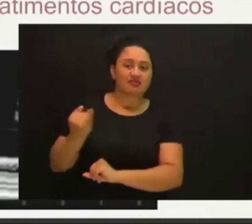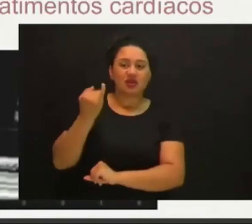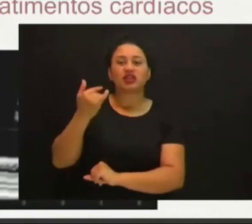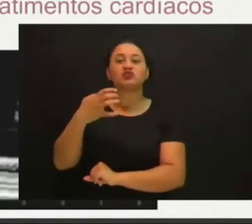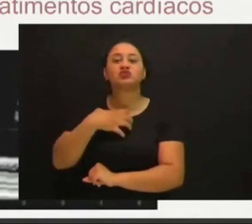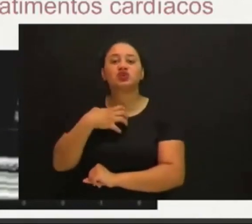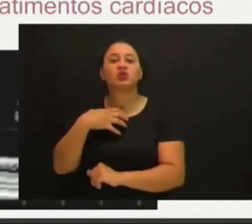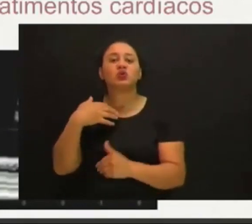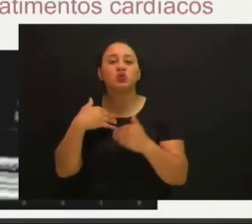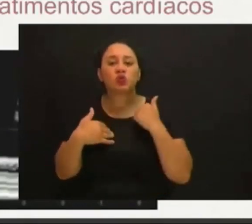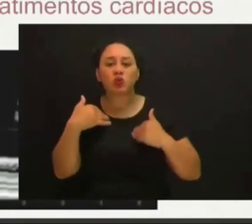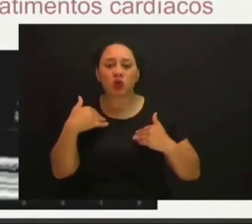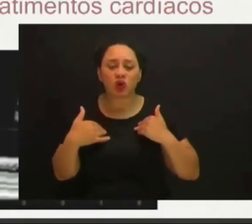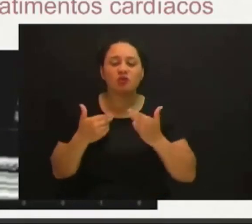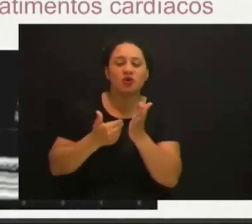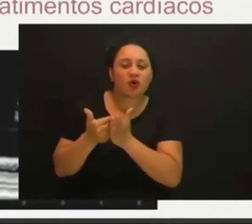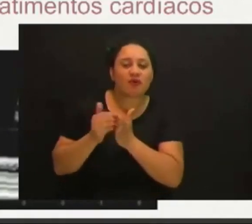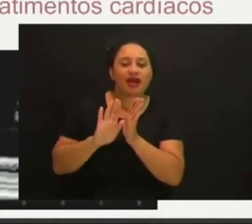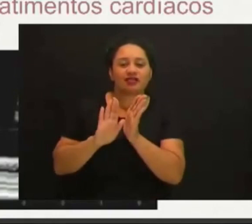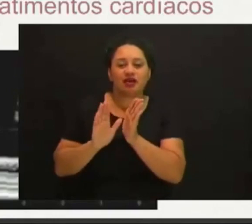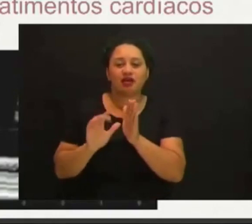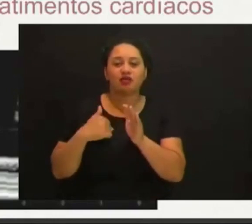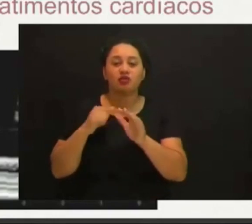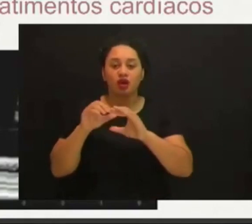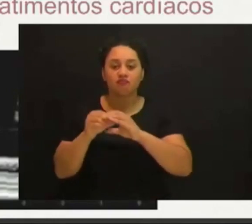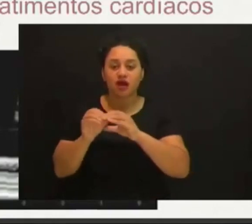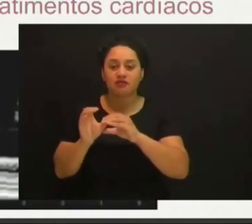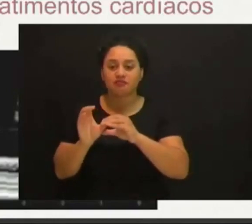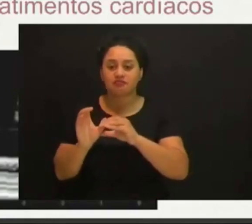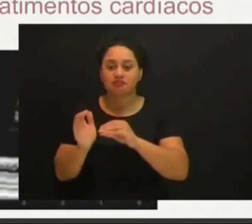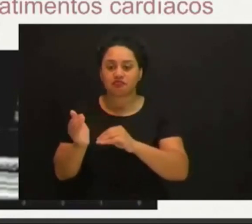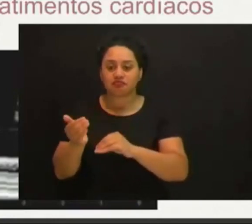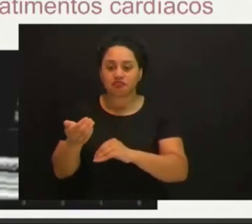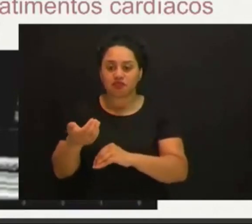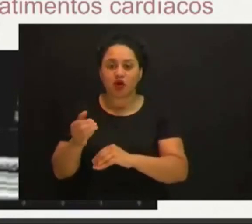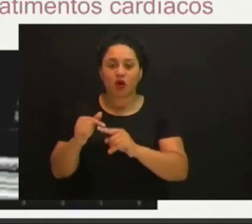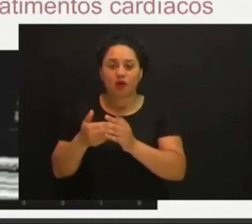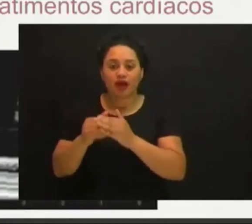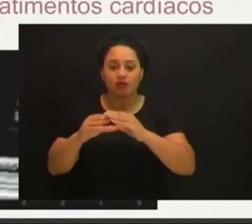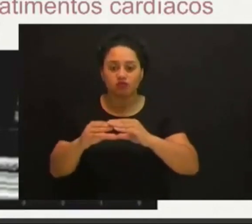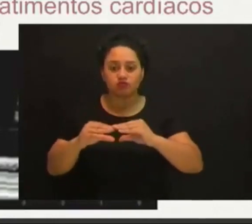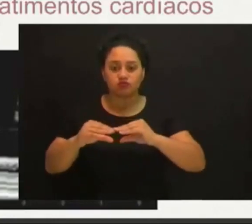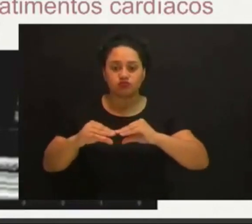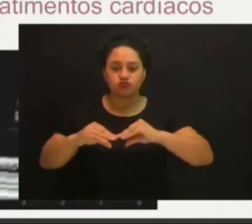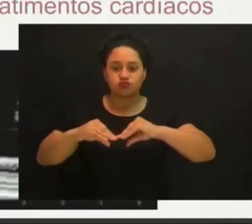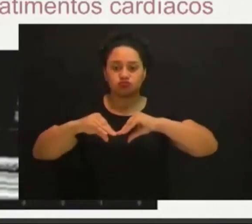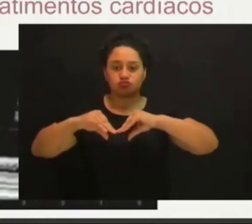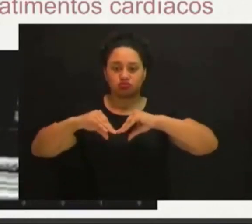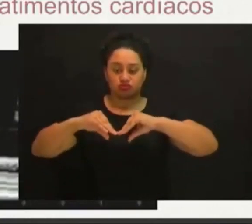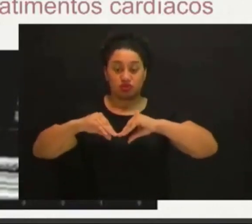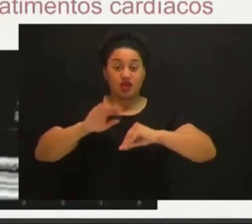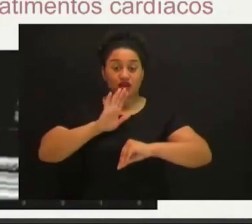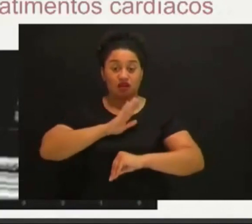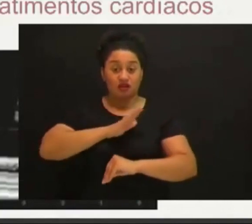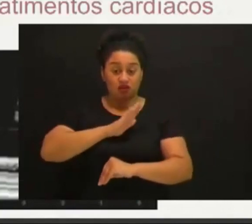O corpo passa a ser ligeiramente curvado. Eu vou mostrar uma imagem mais para frente. E o coração primitivo produz uma